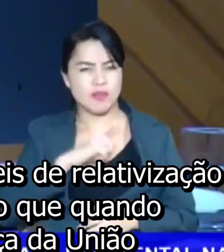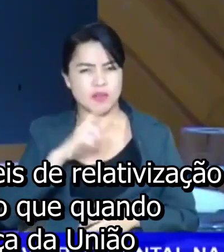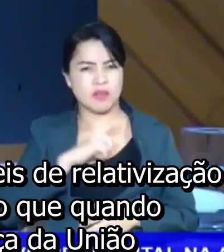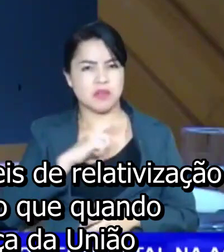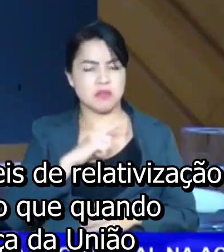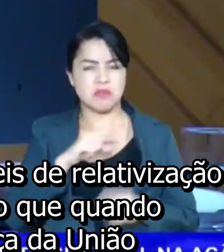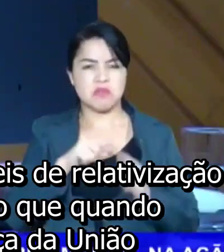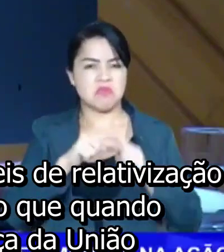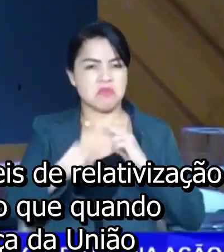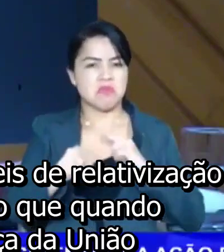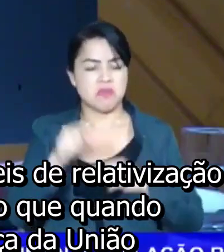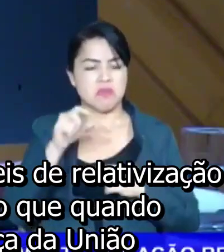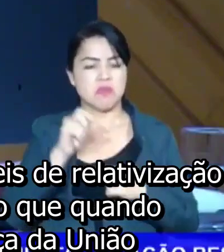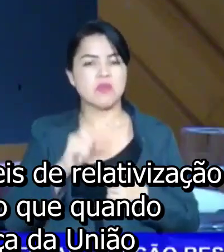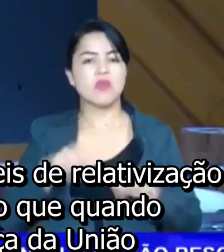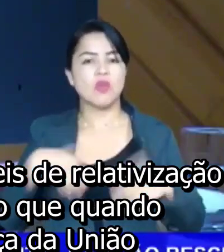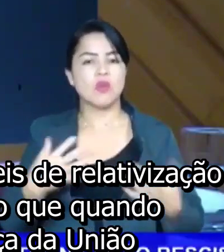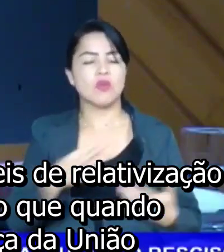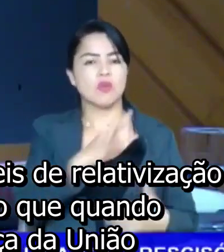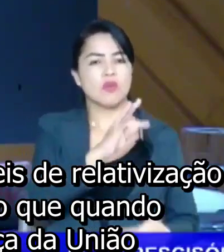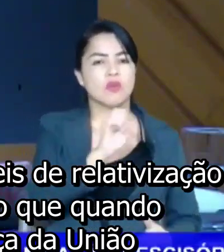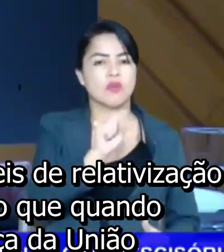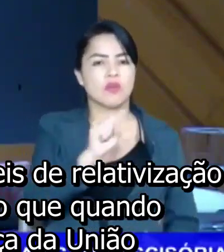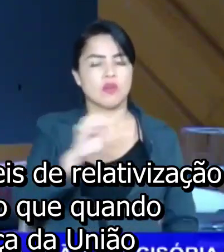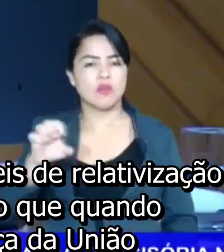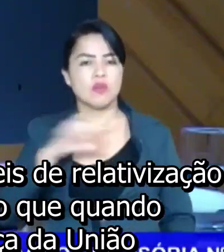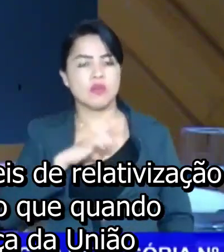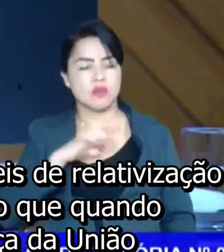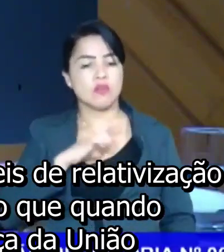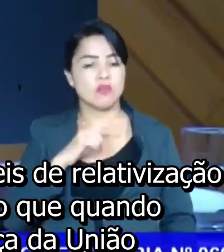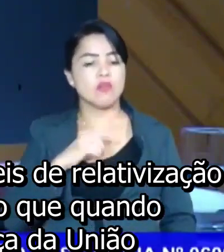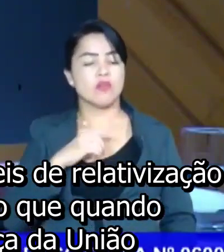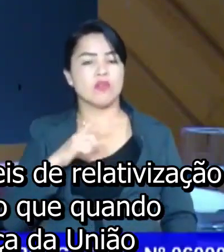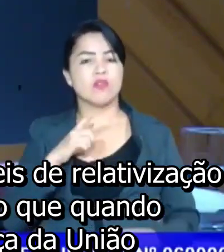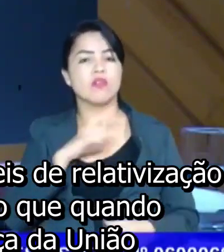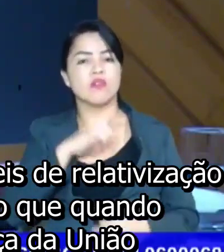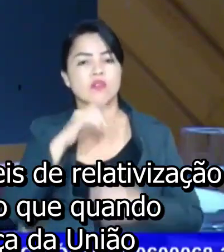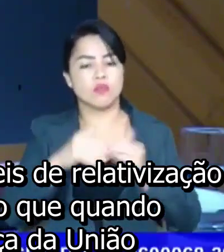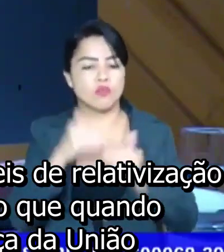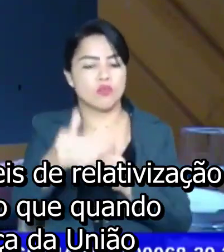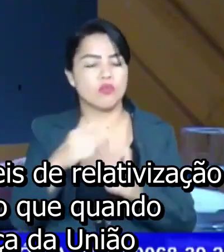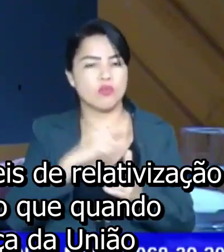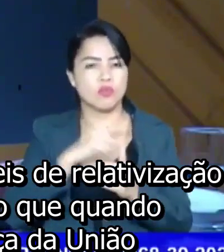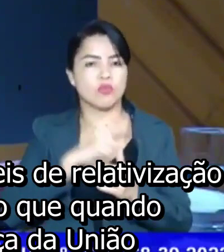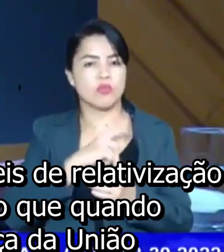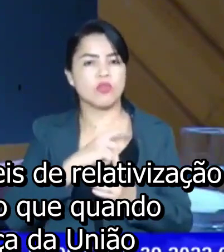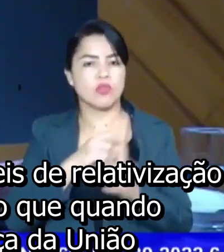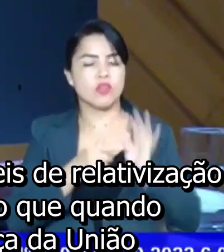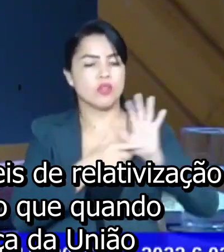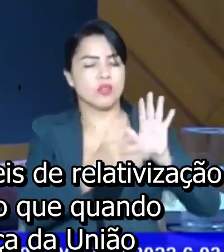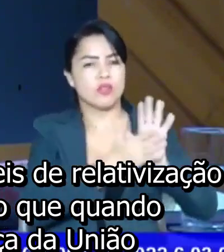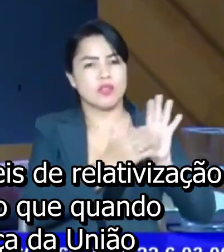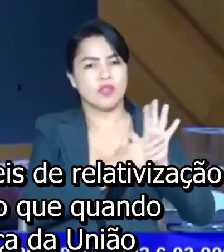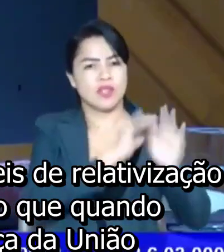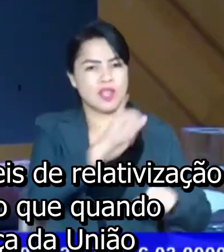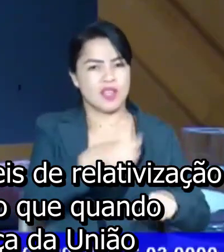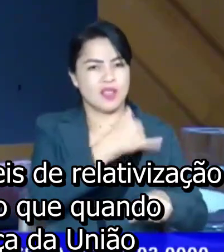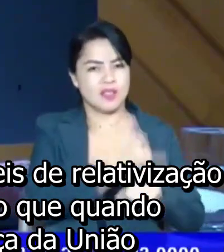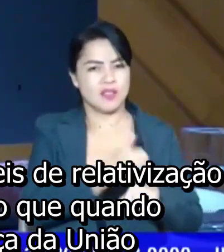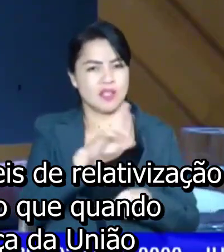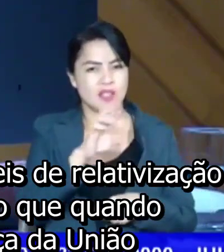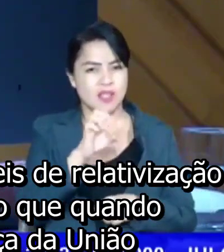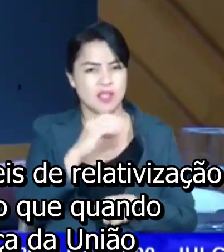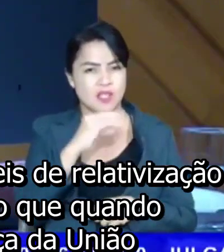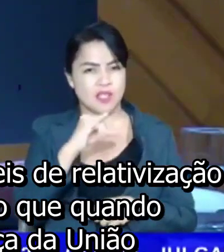irrescindíveis, enquanto as decisões do TSE são passíveis de relativização no trânsito em julgado através de ação rescisória, sendo que, quando a